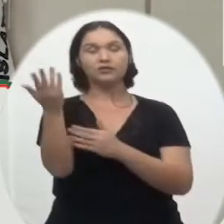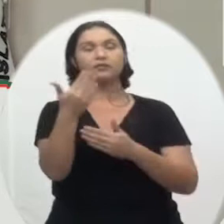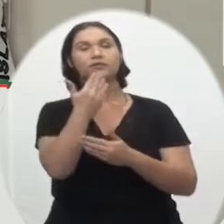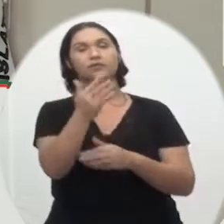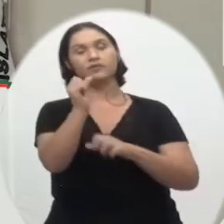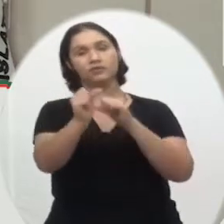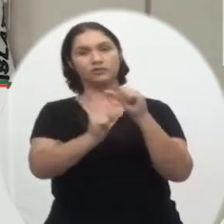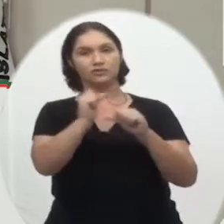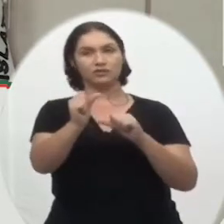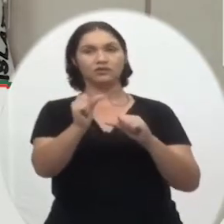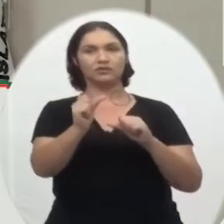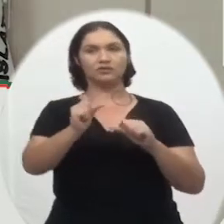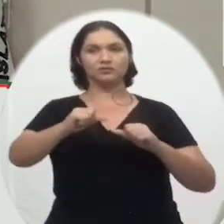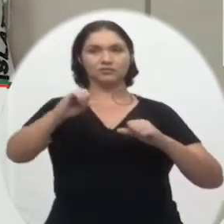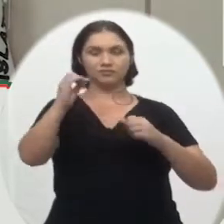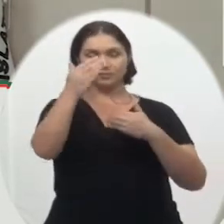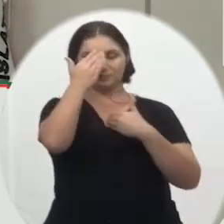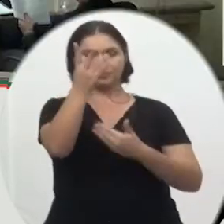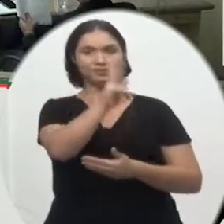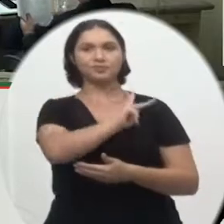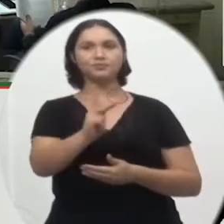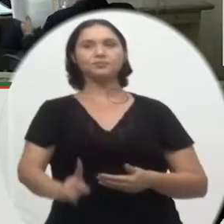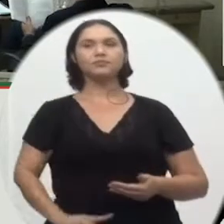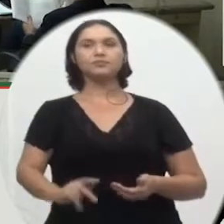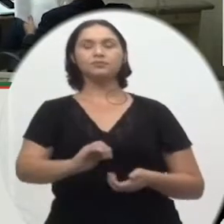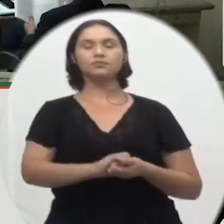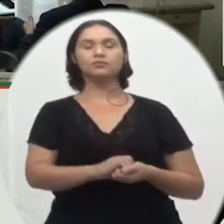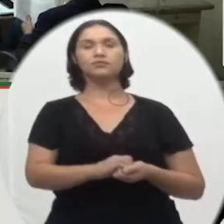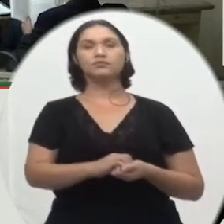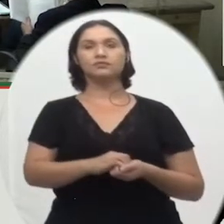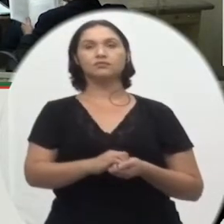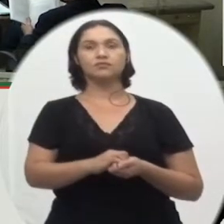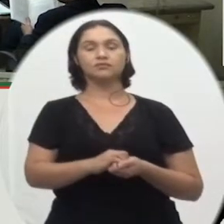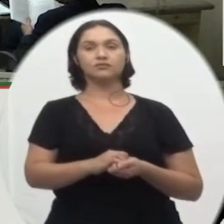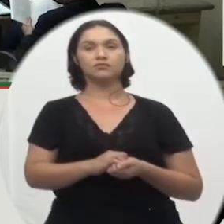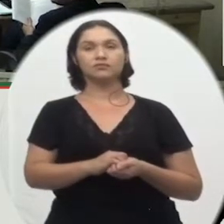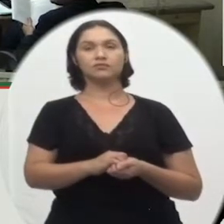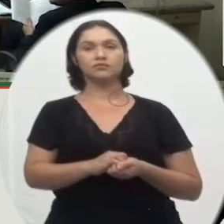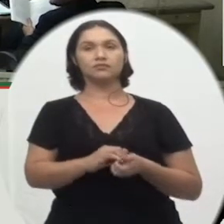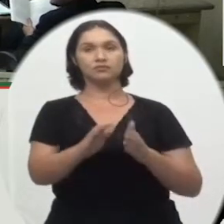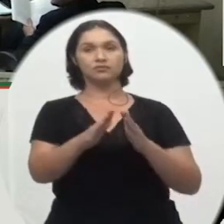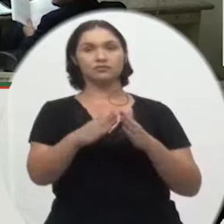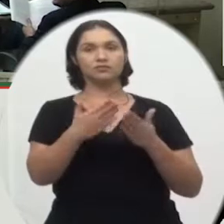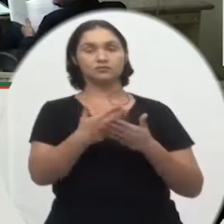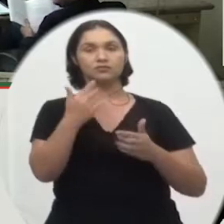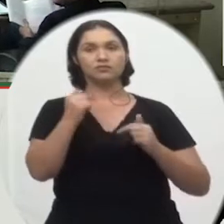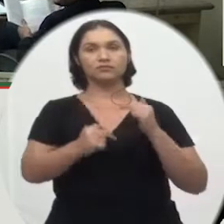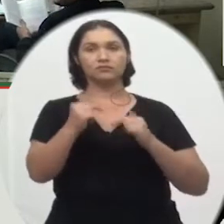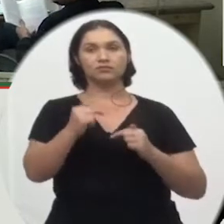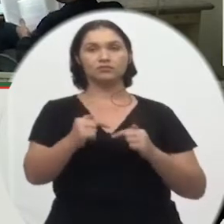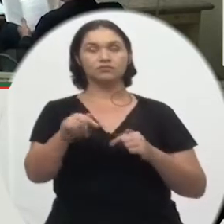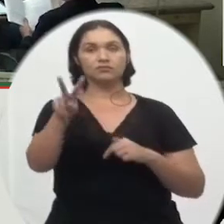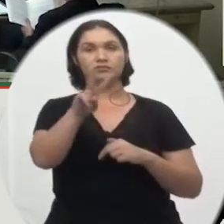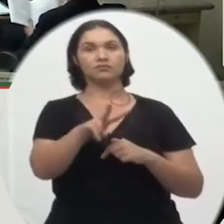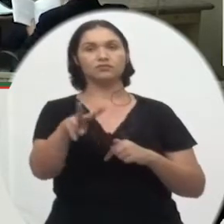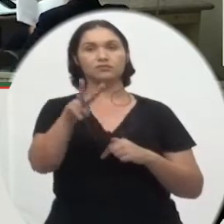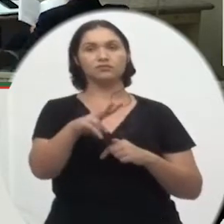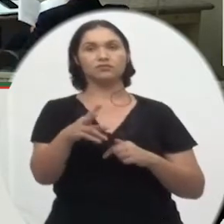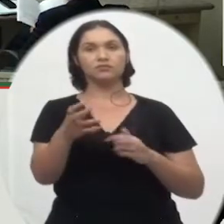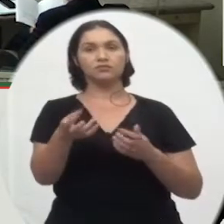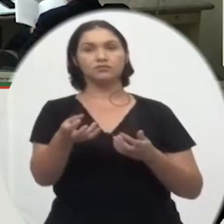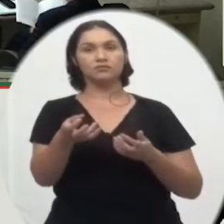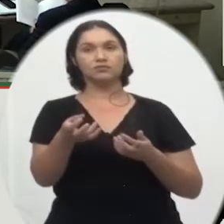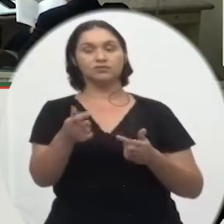feita essa troca. Obrigado, senhor presidente. O requerimento continua em discussão. Não havendo quem queira discutir, está em